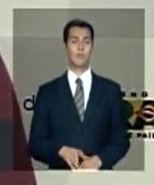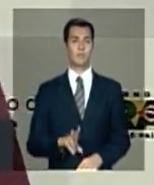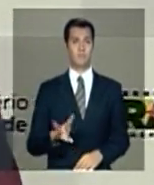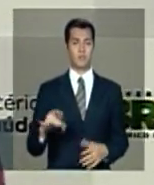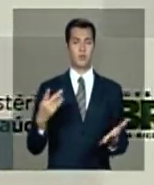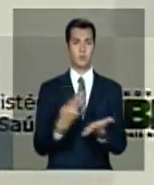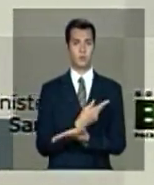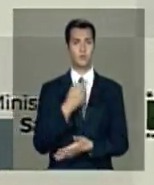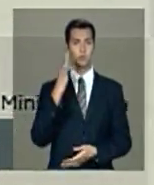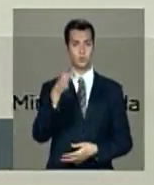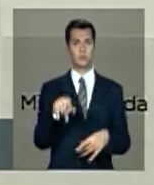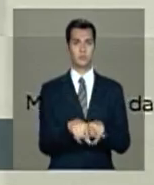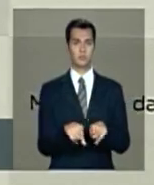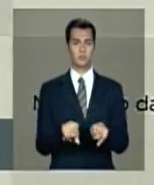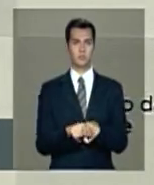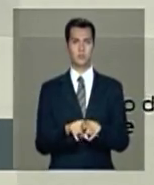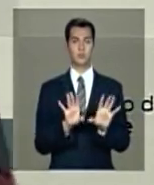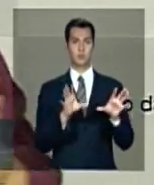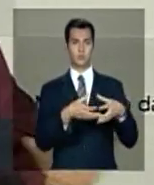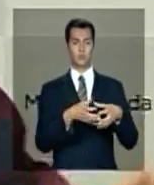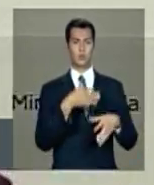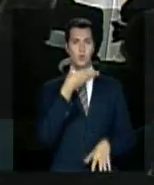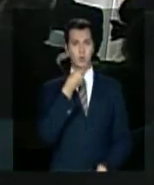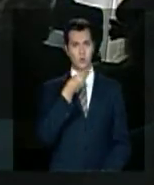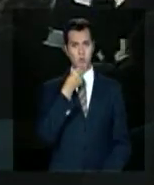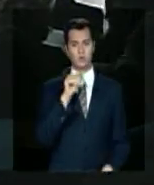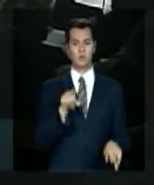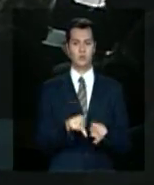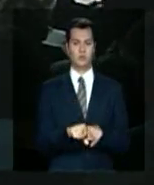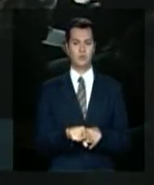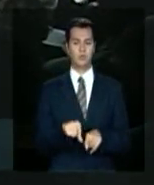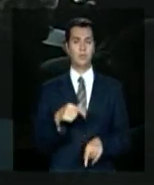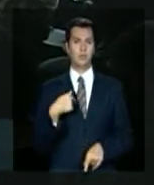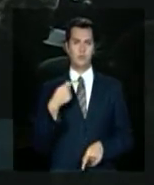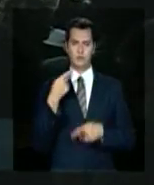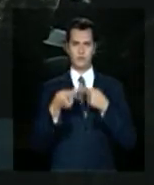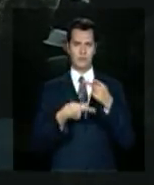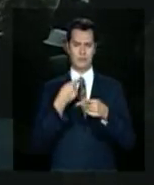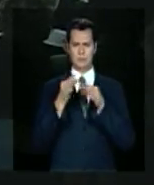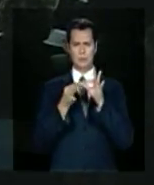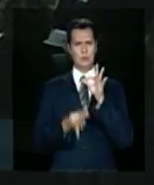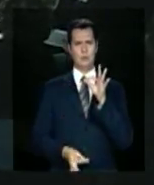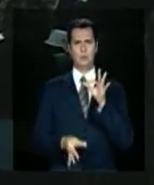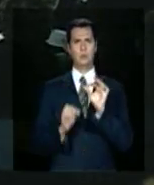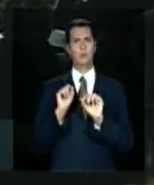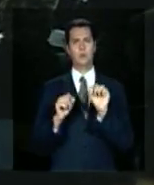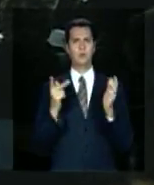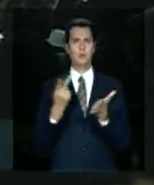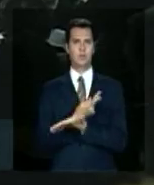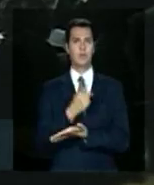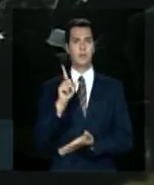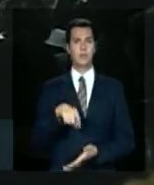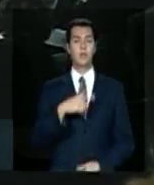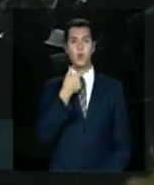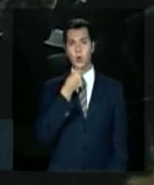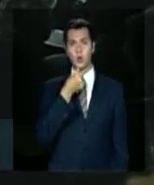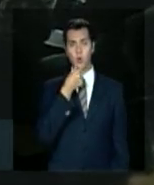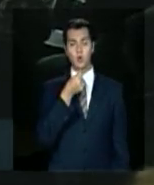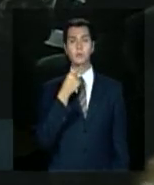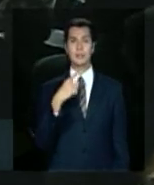também com os homens eu não vou aqui entrar numa grande poça interação as a respeito do câncer de próstata